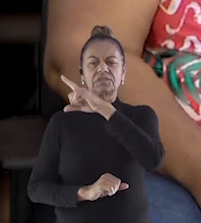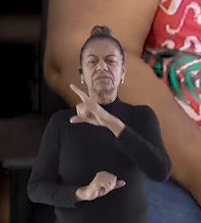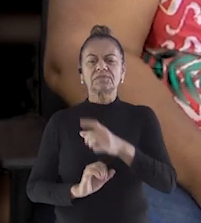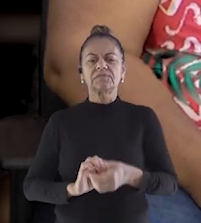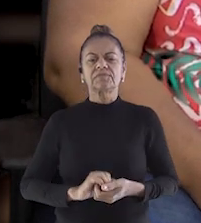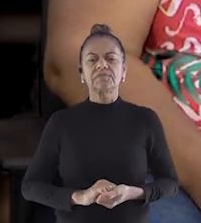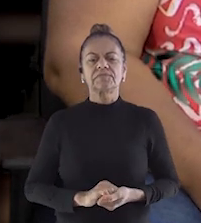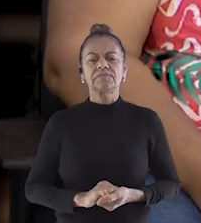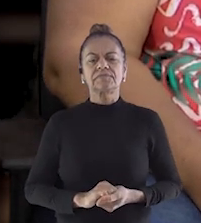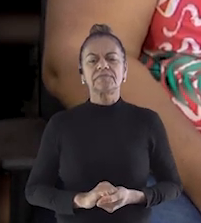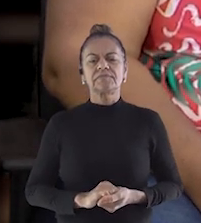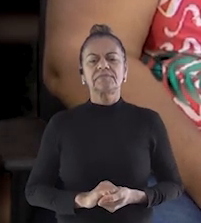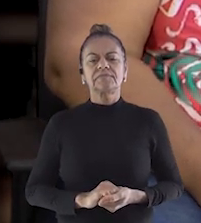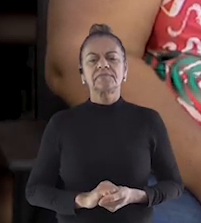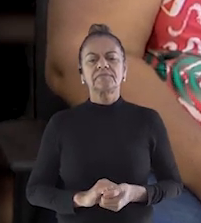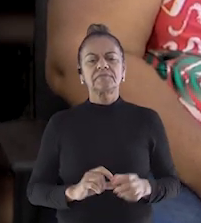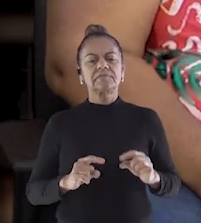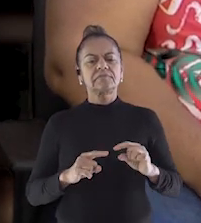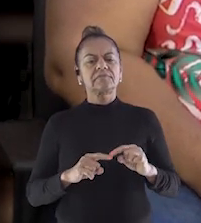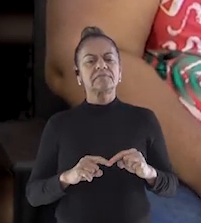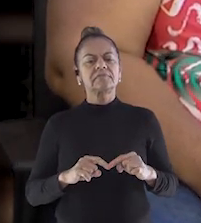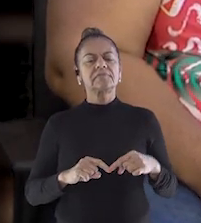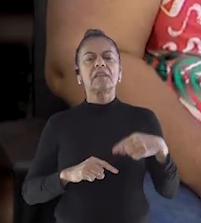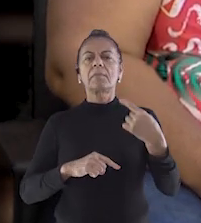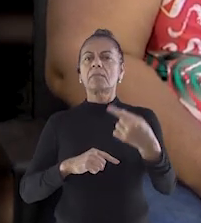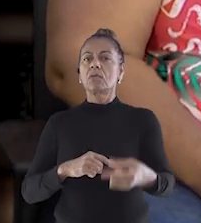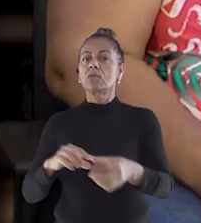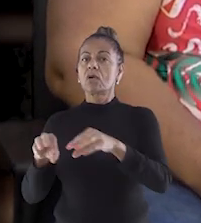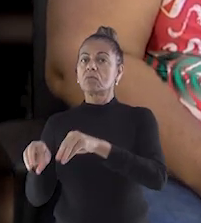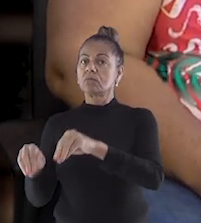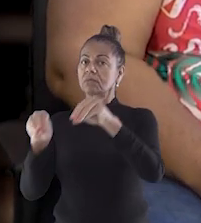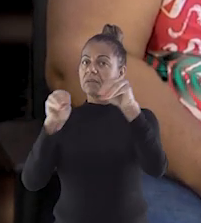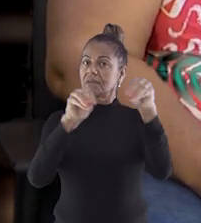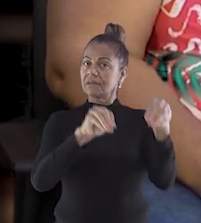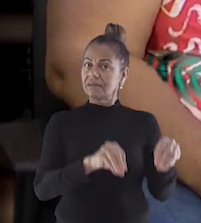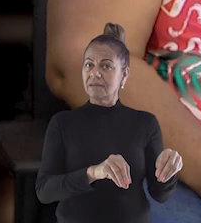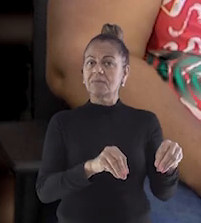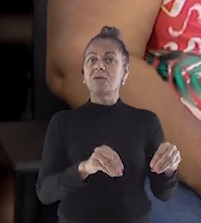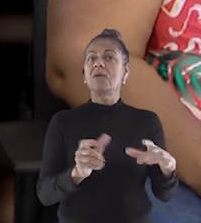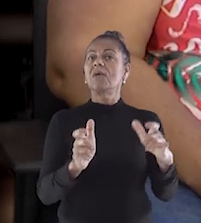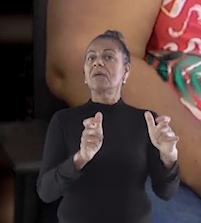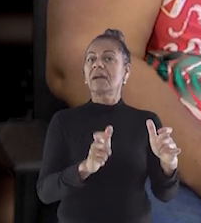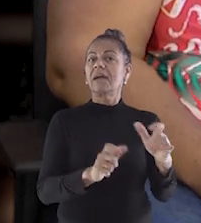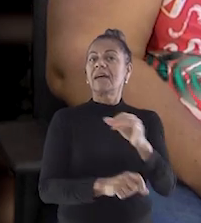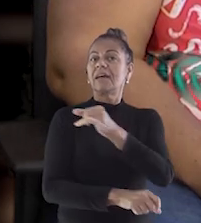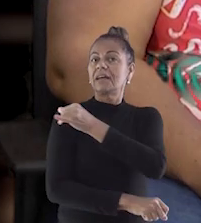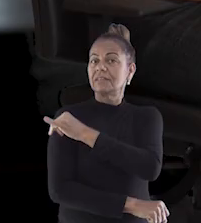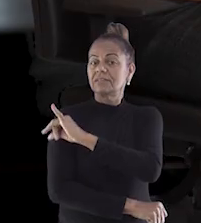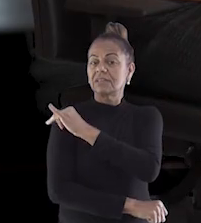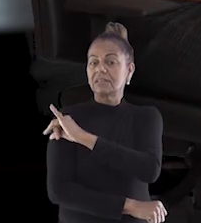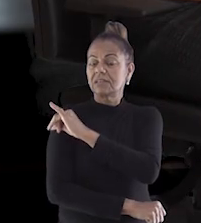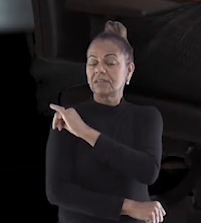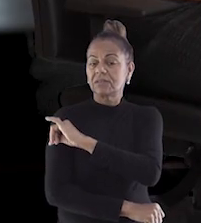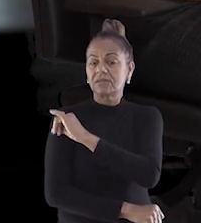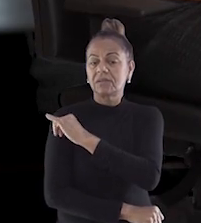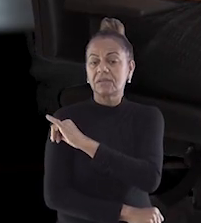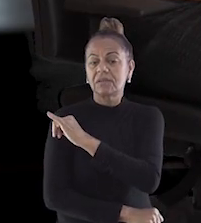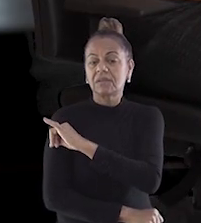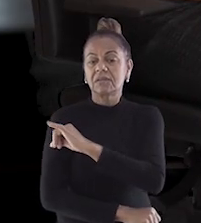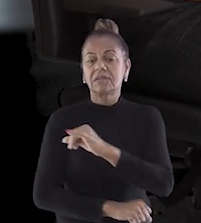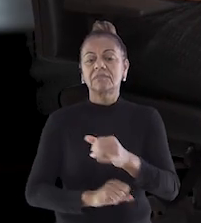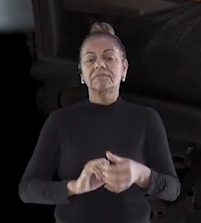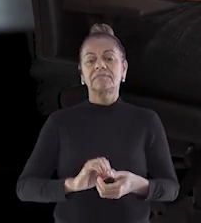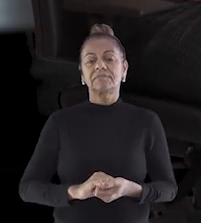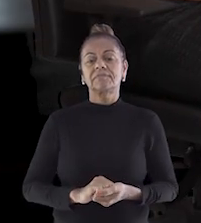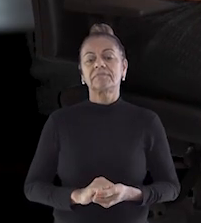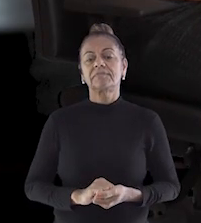ele sozinho trabalhar, e a gente tudo criança. Então, foi difícil, foi muito difícil mesmo. Aí depois a gente foi para o